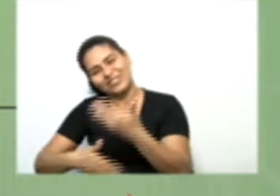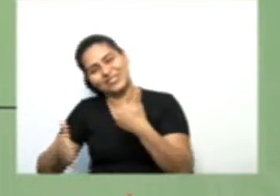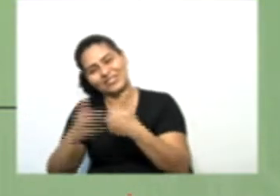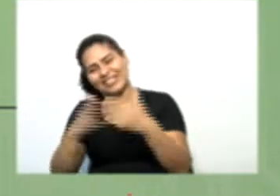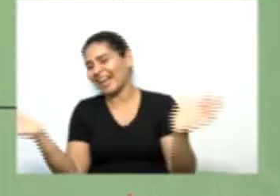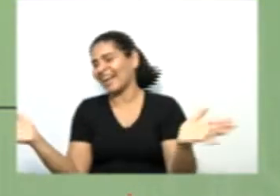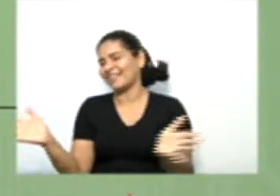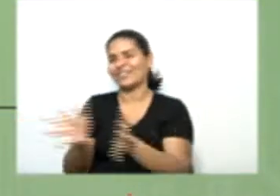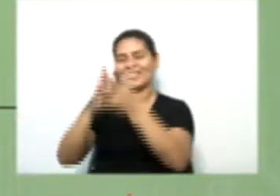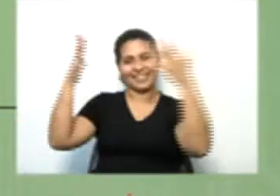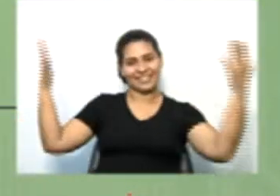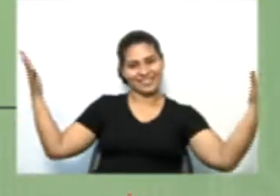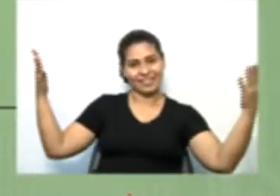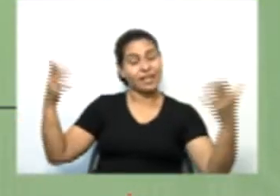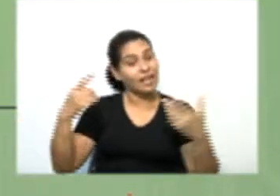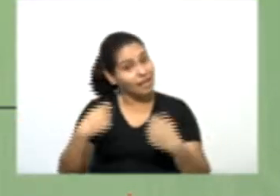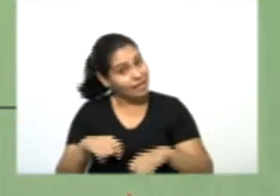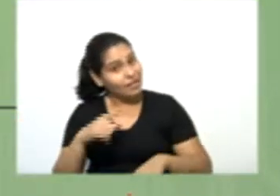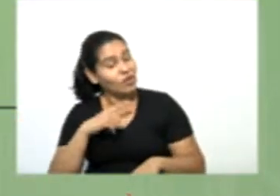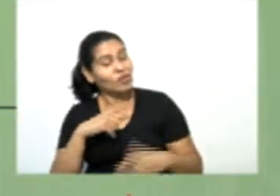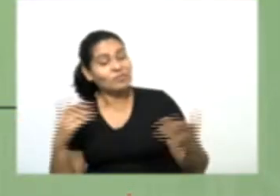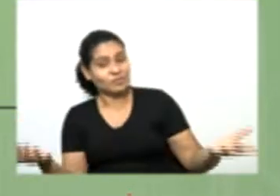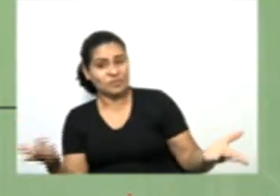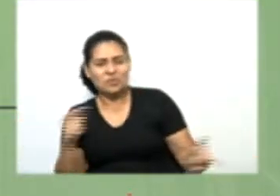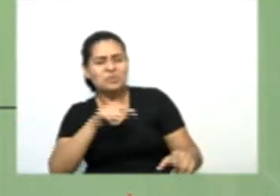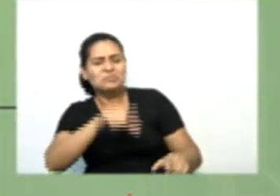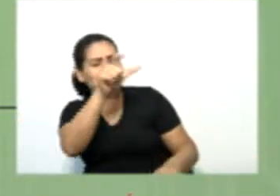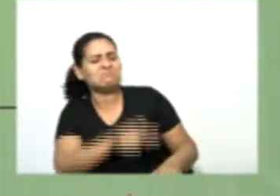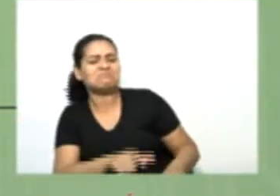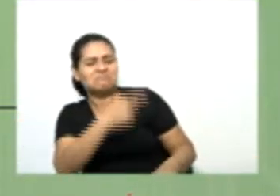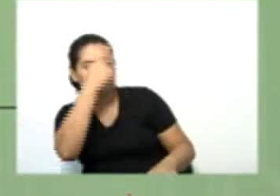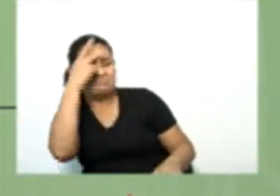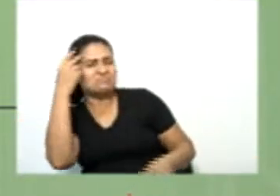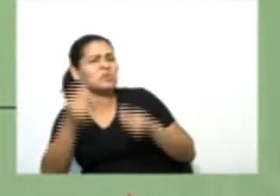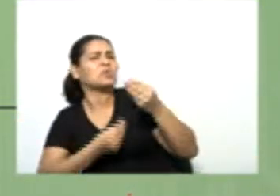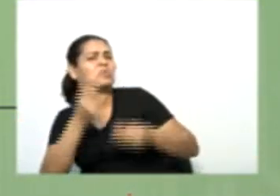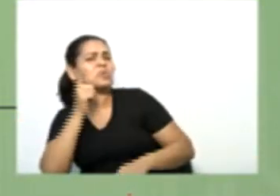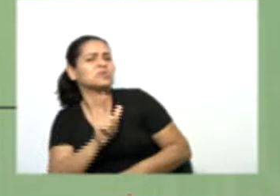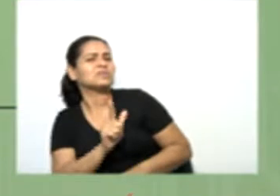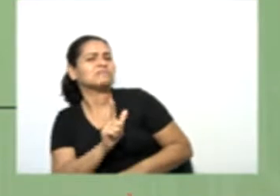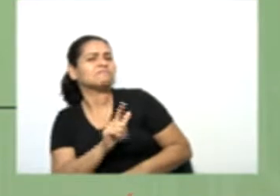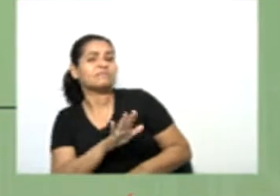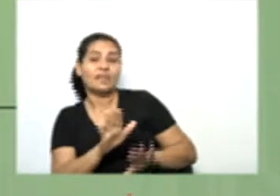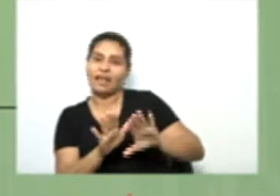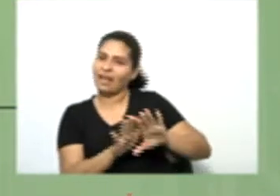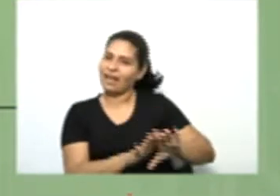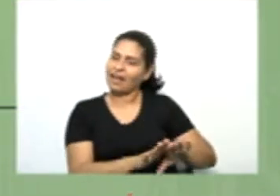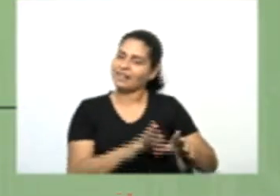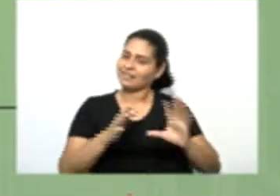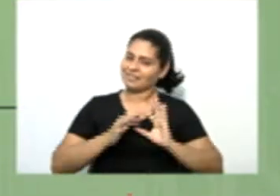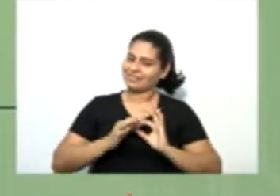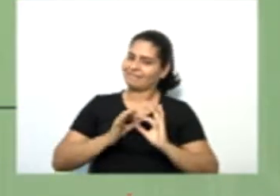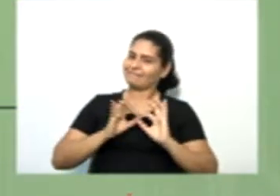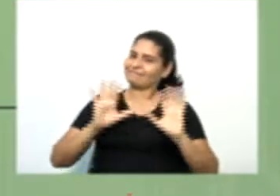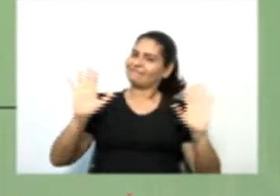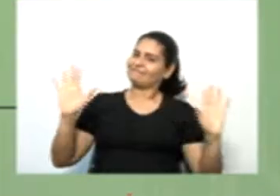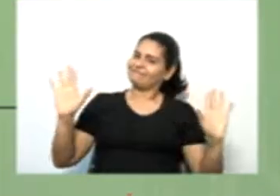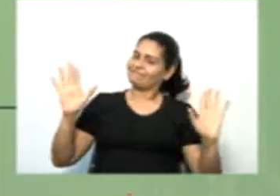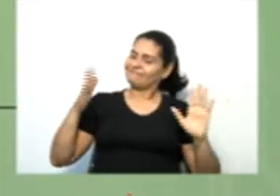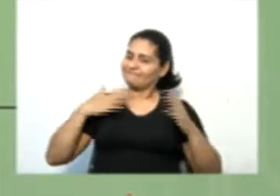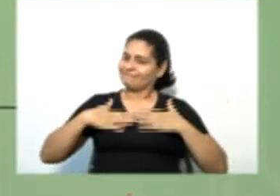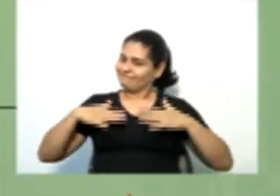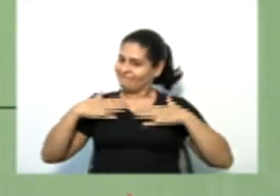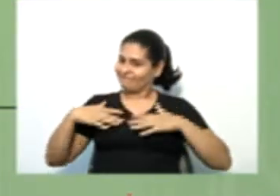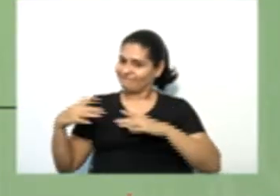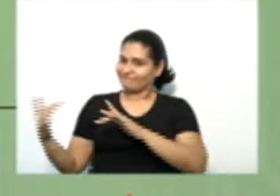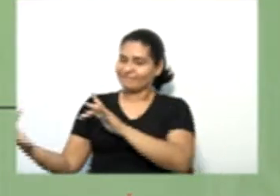Coisa maravilhosa. Como negociar melhor com esse estilo de negociador? Bem, deixo à vontade, não é? Permitindo